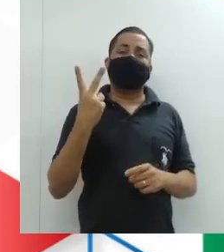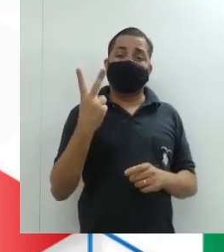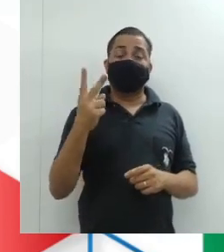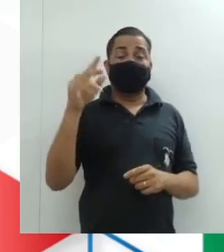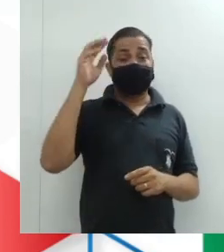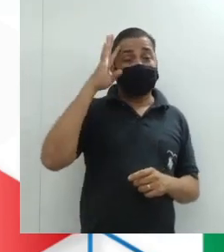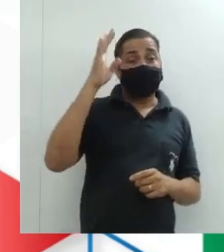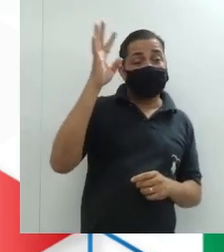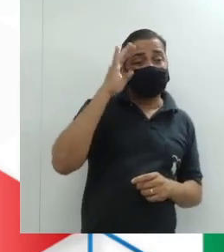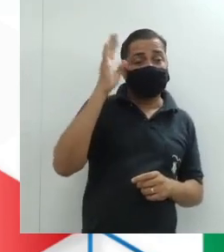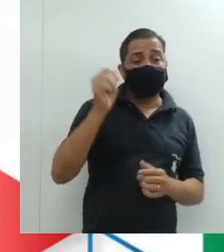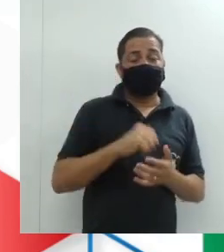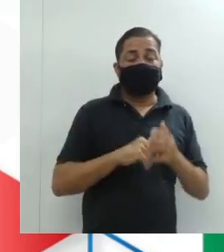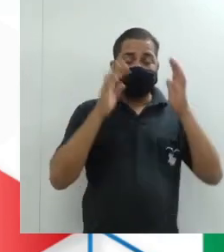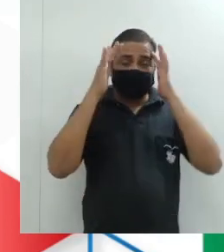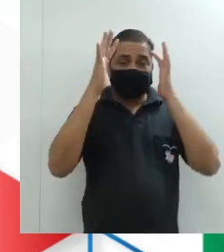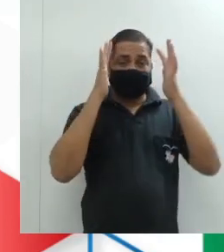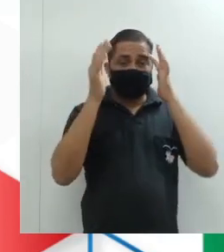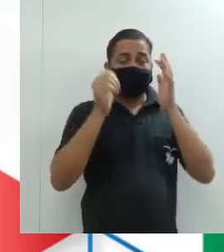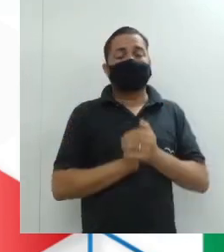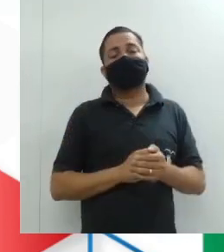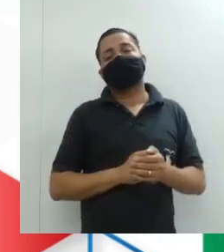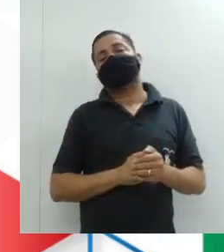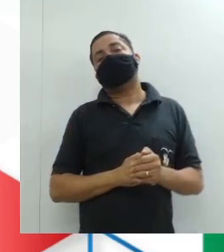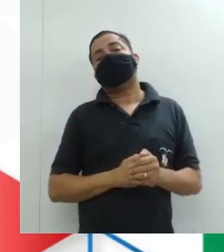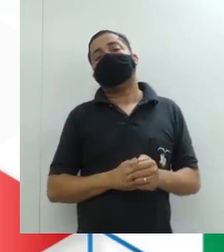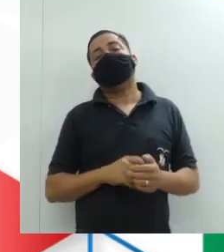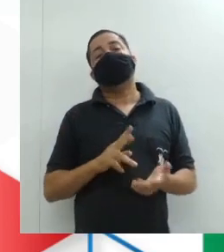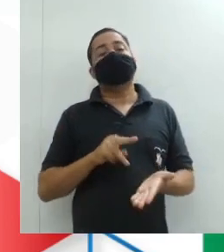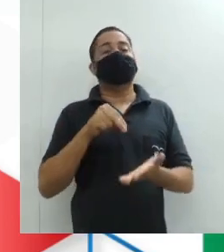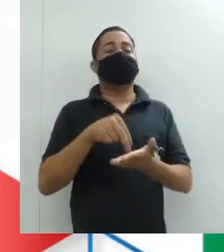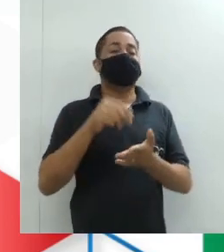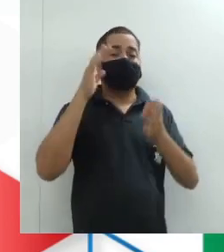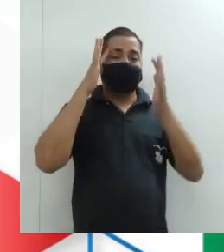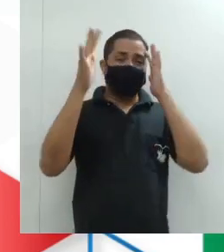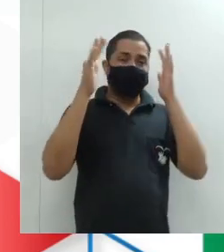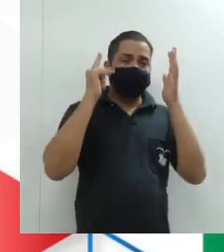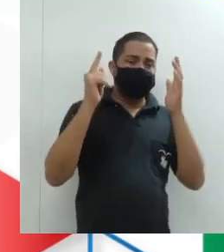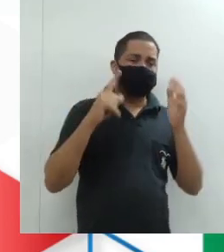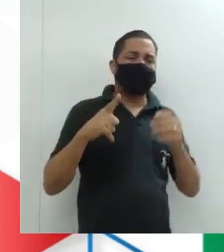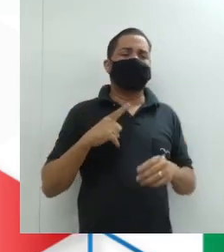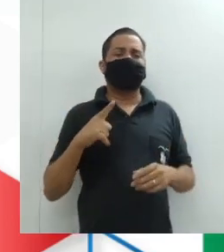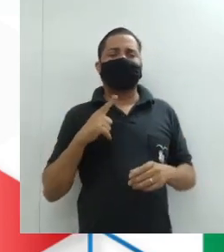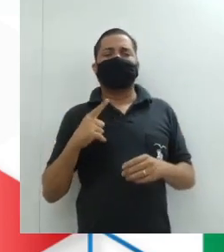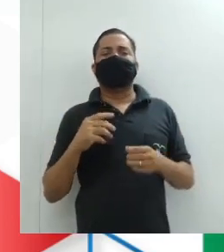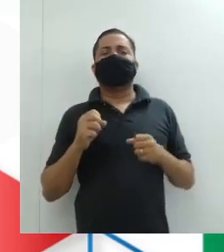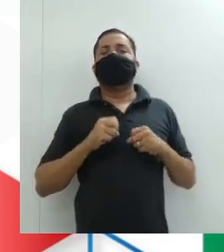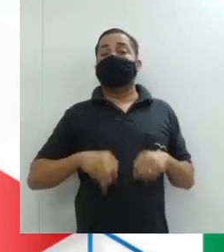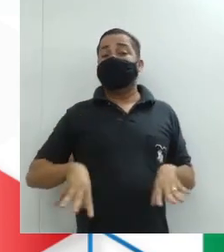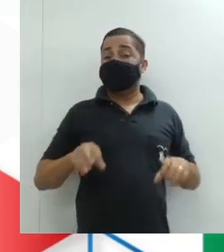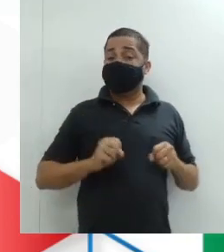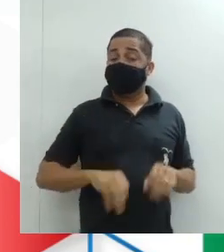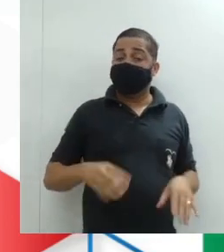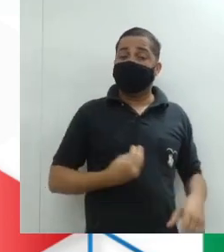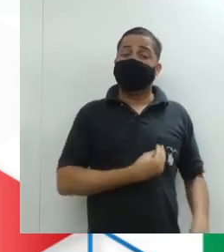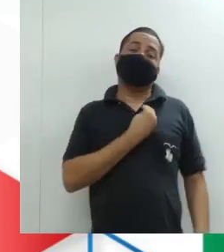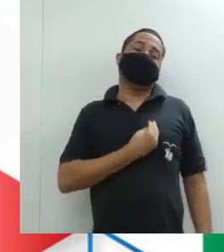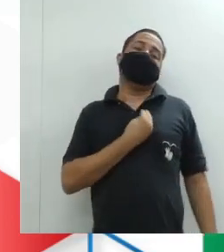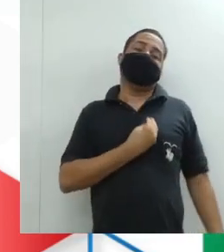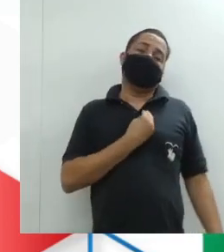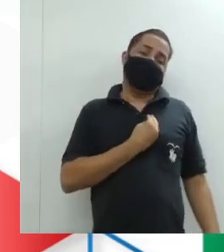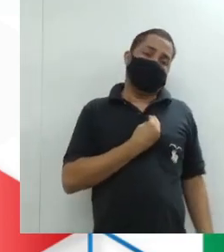refletindo, certo, sobre a atitude filosófica, sobre gastar a vida, certo, para ganhar